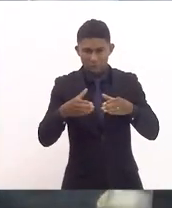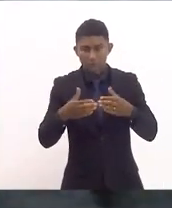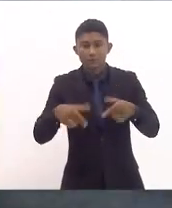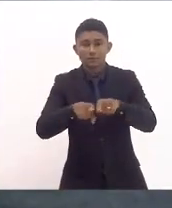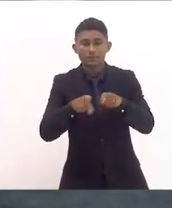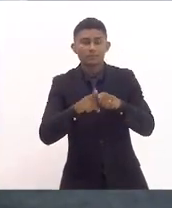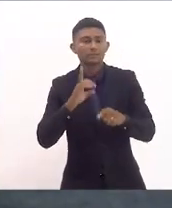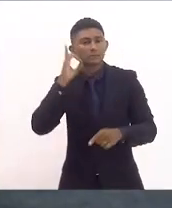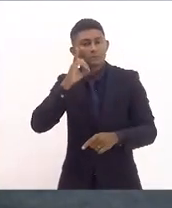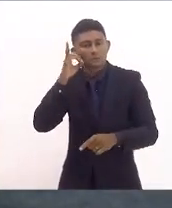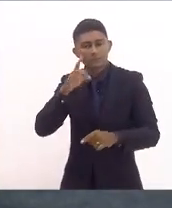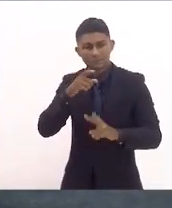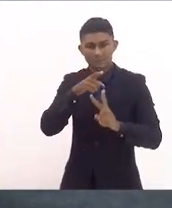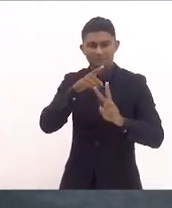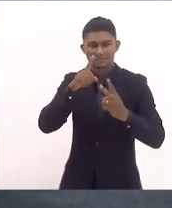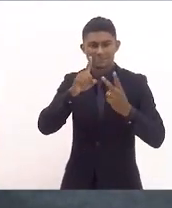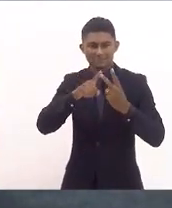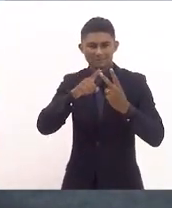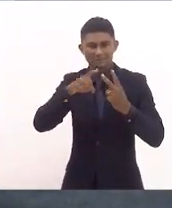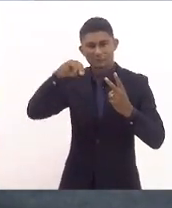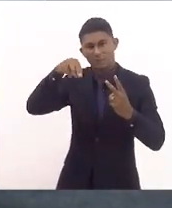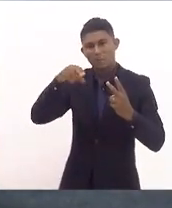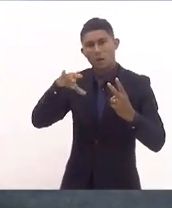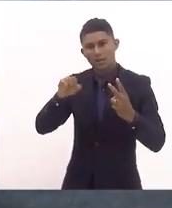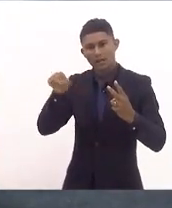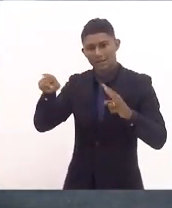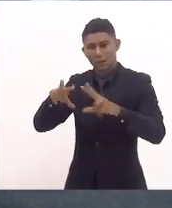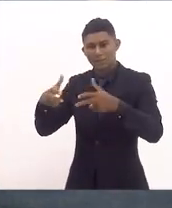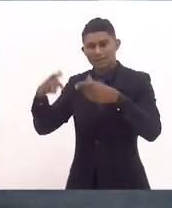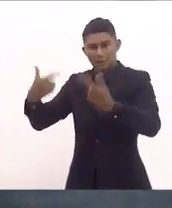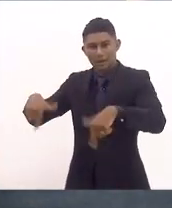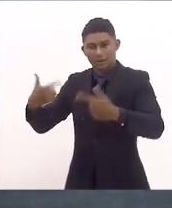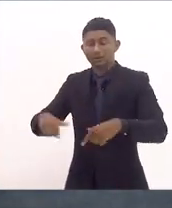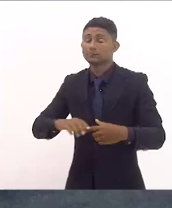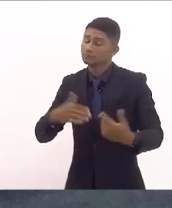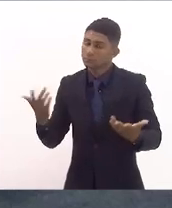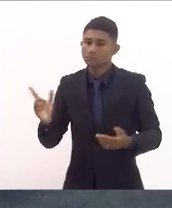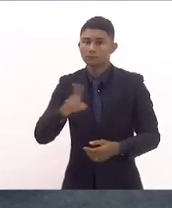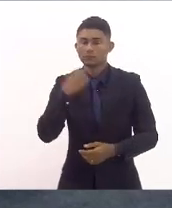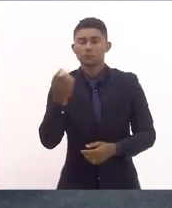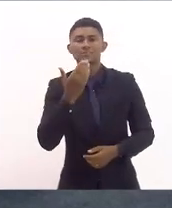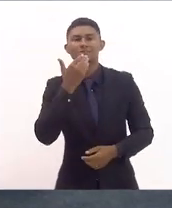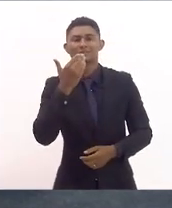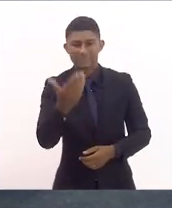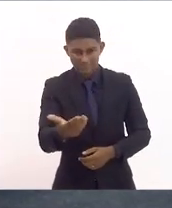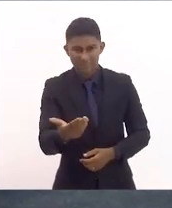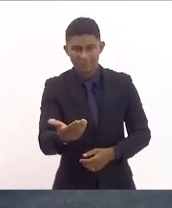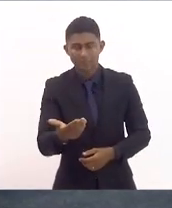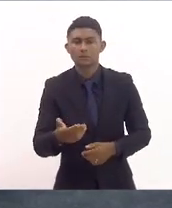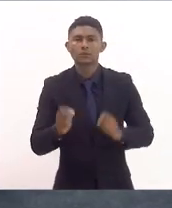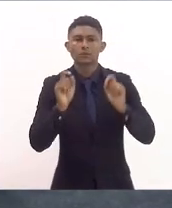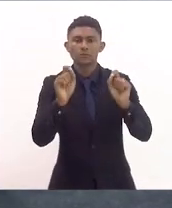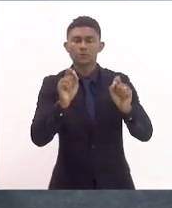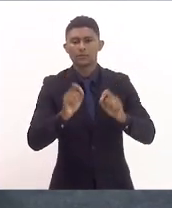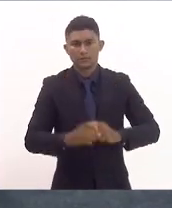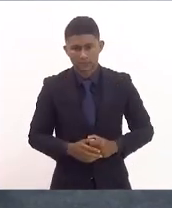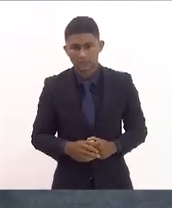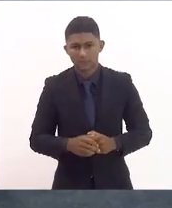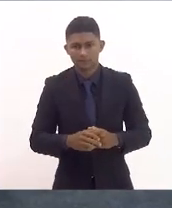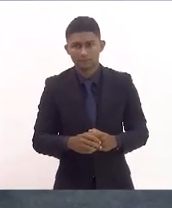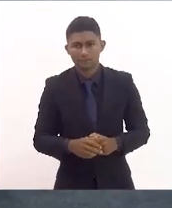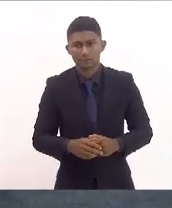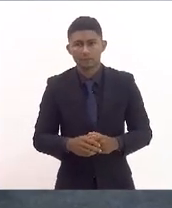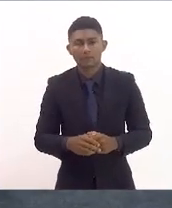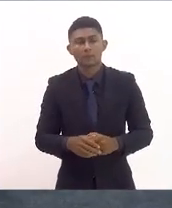Mônica que é da comissão de trabalho e não estamos pedindo é presidente que